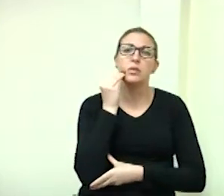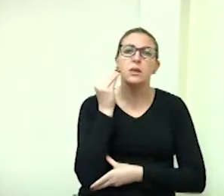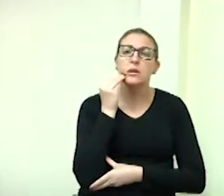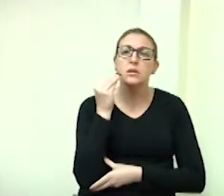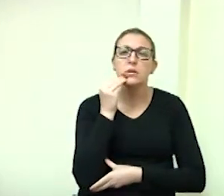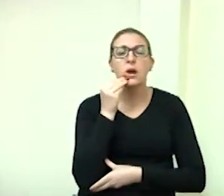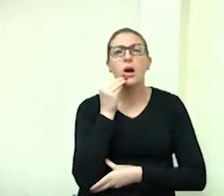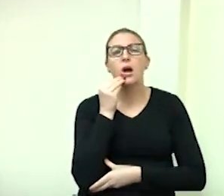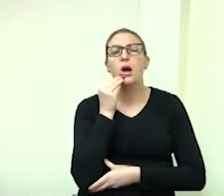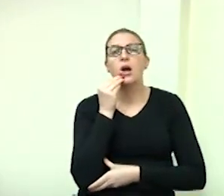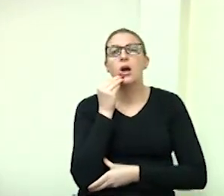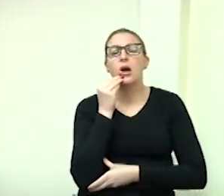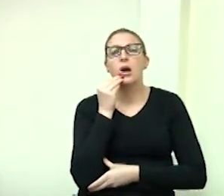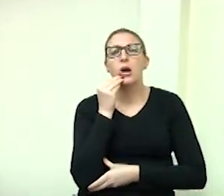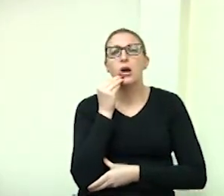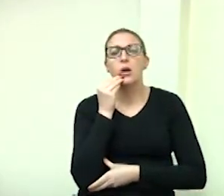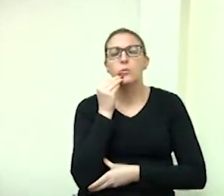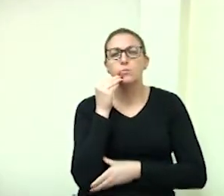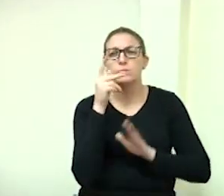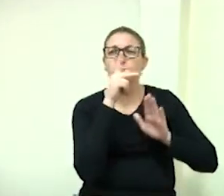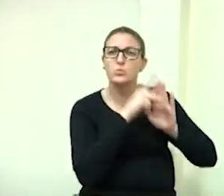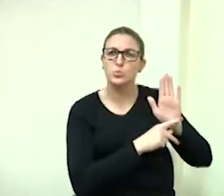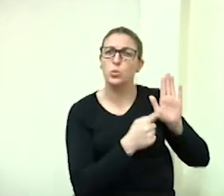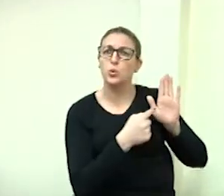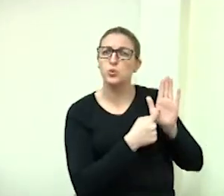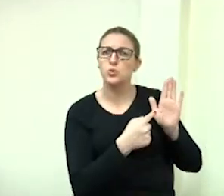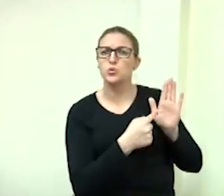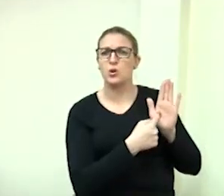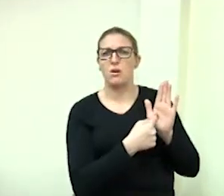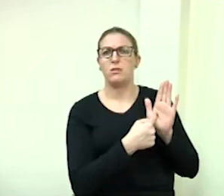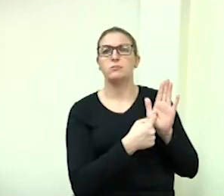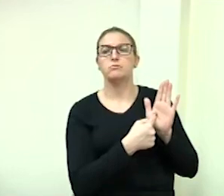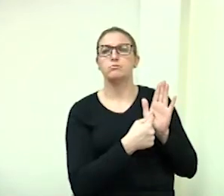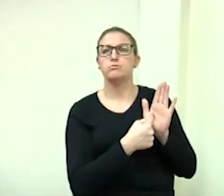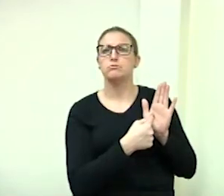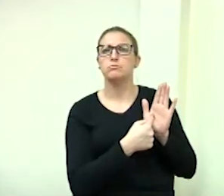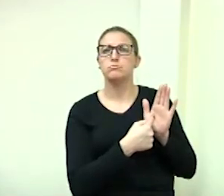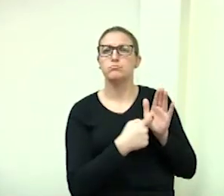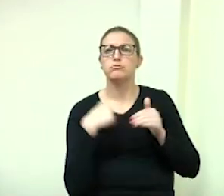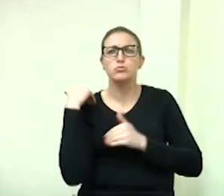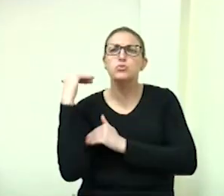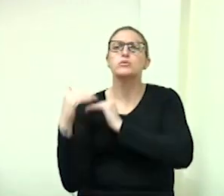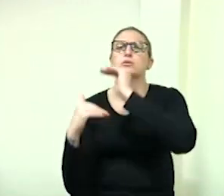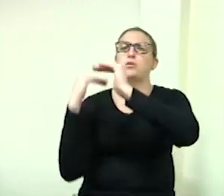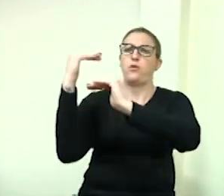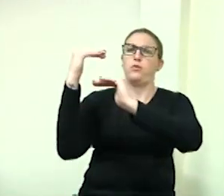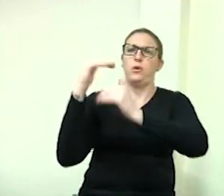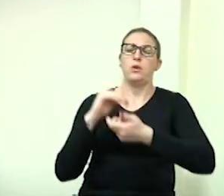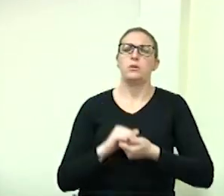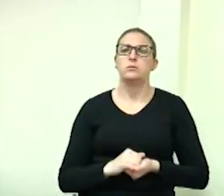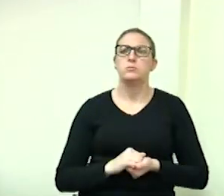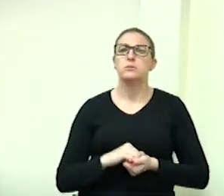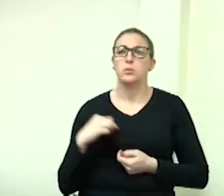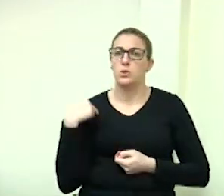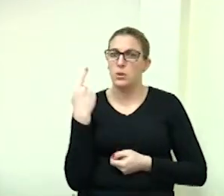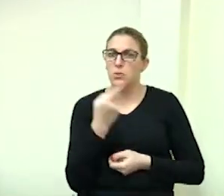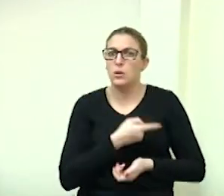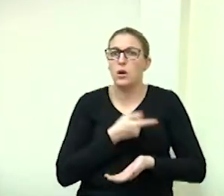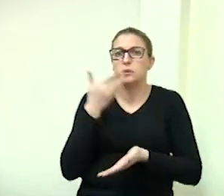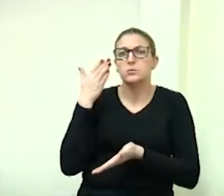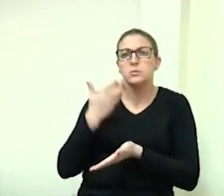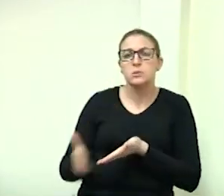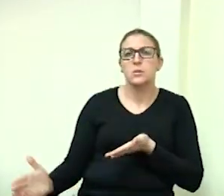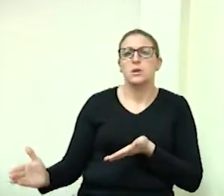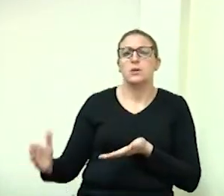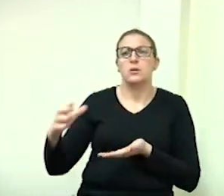colocar esse pequeno projeto este grande projeto em funcionamento nós perdemos uma